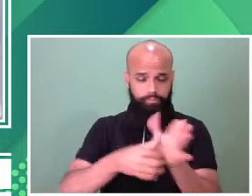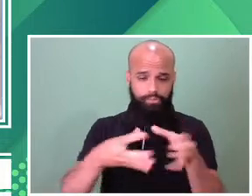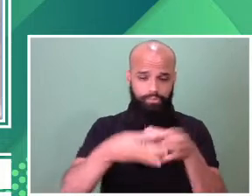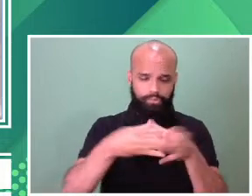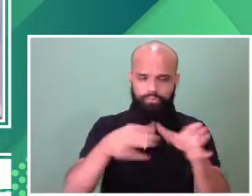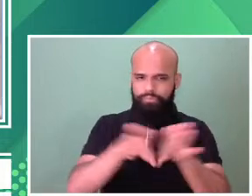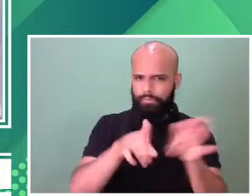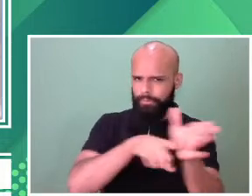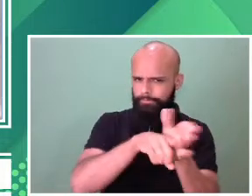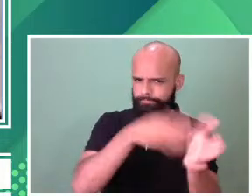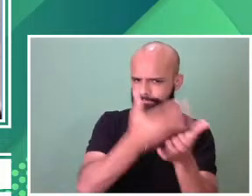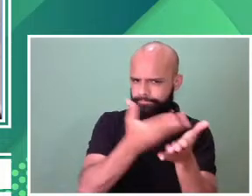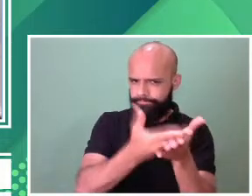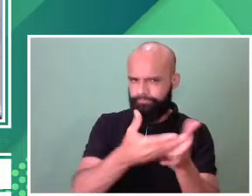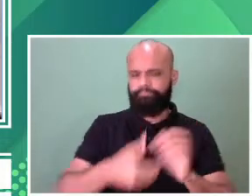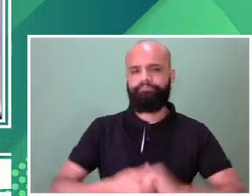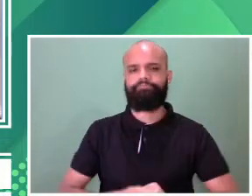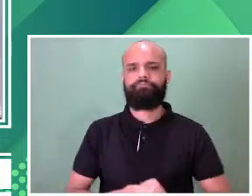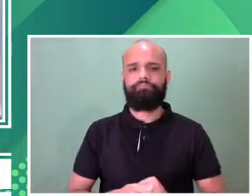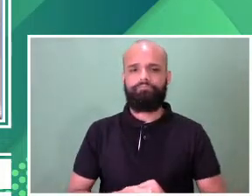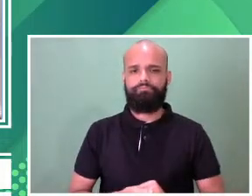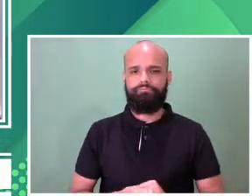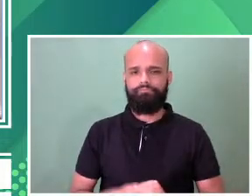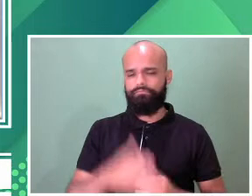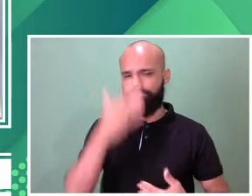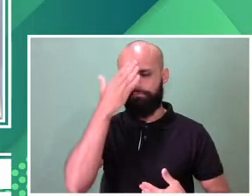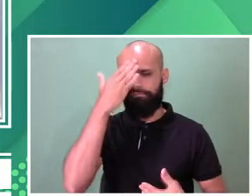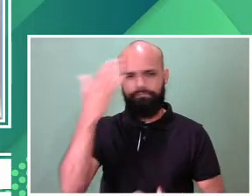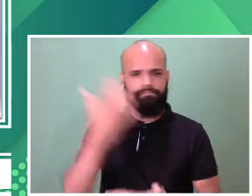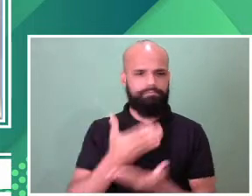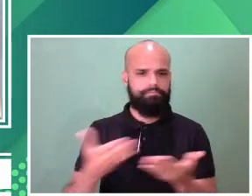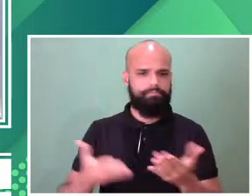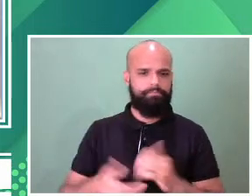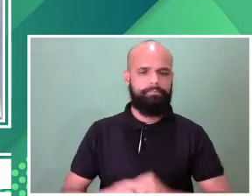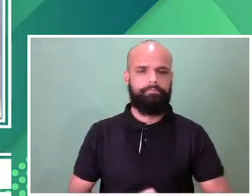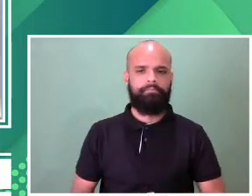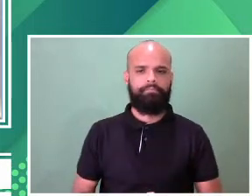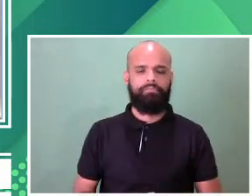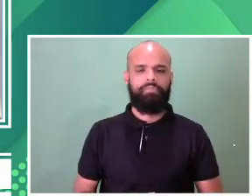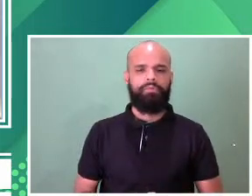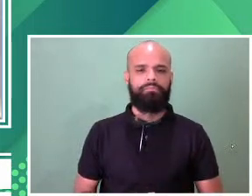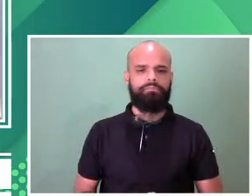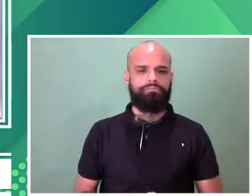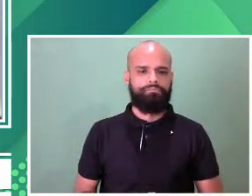desse grupo de estudos. É isso, muito obrigado.